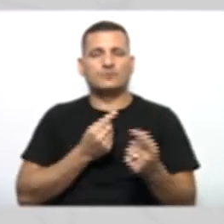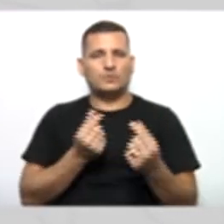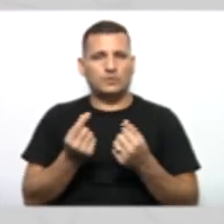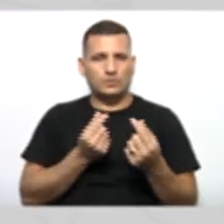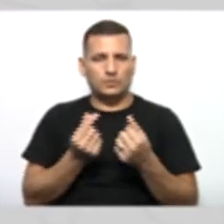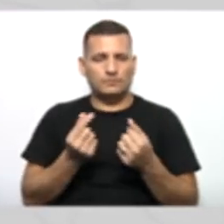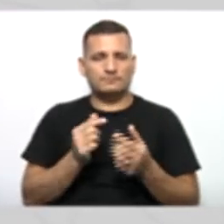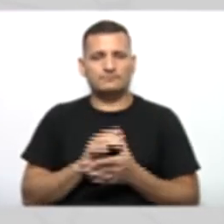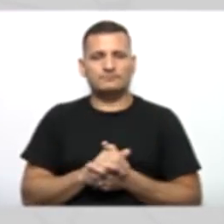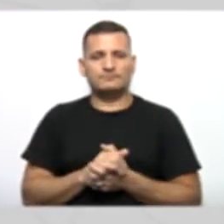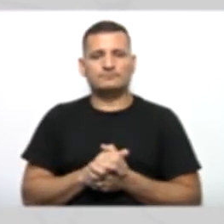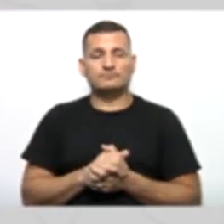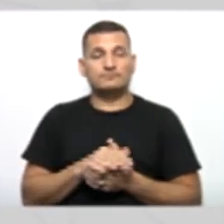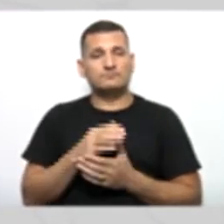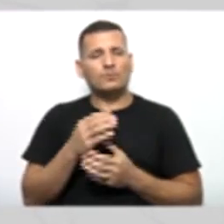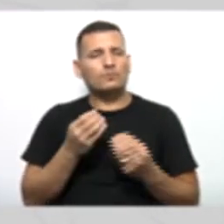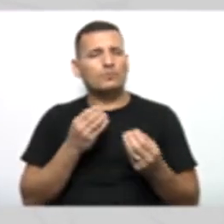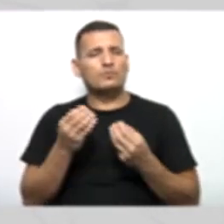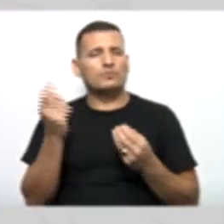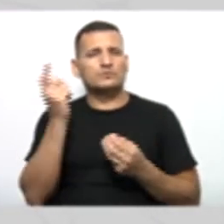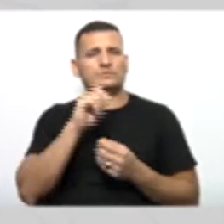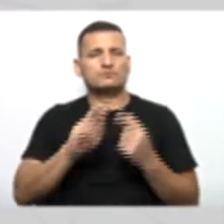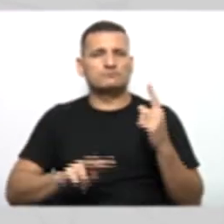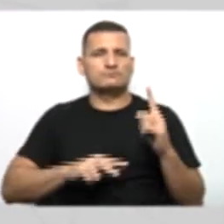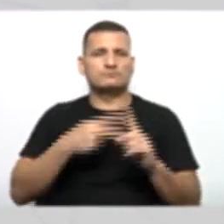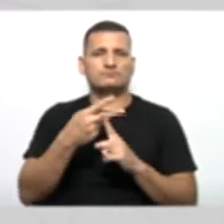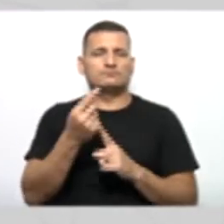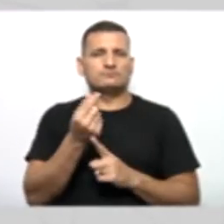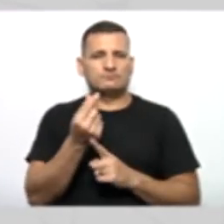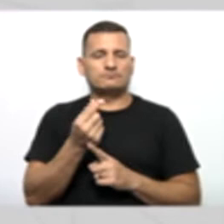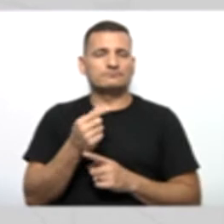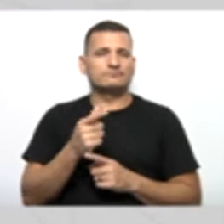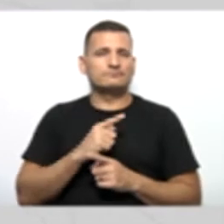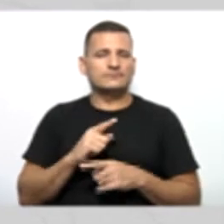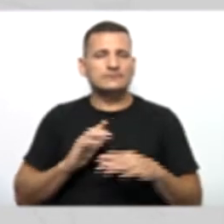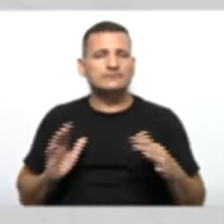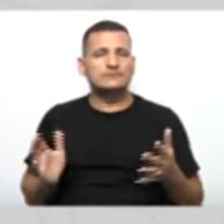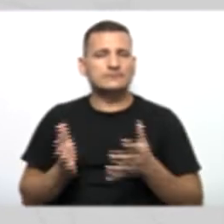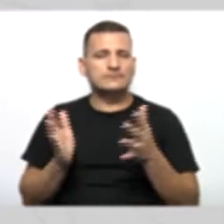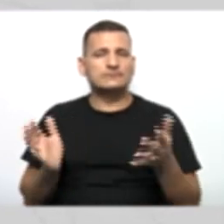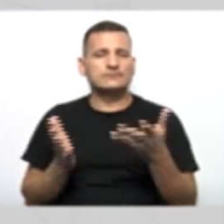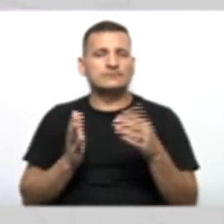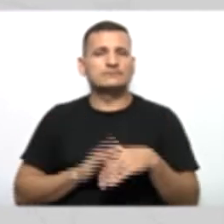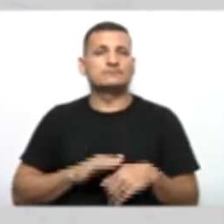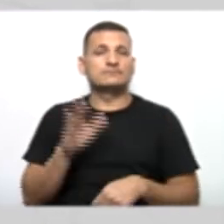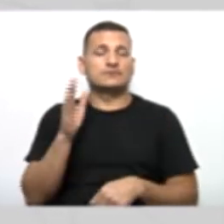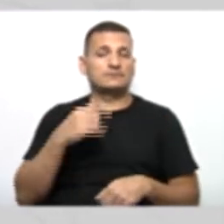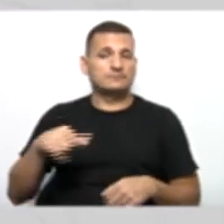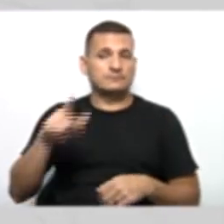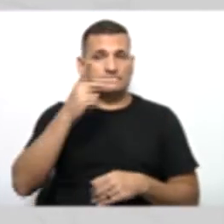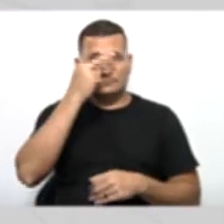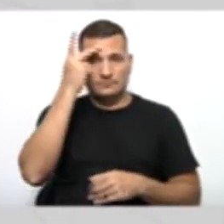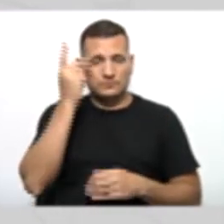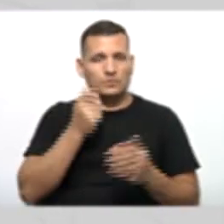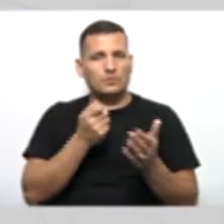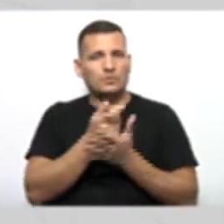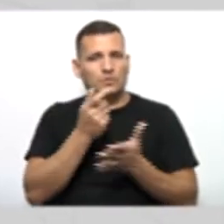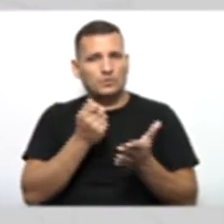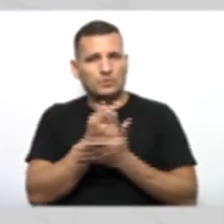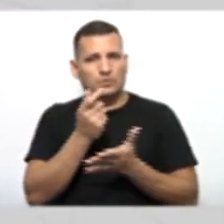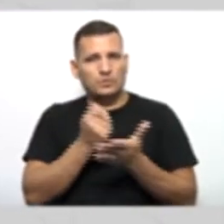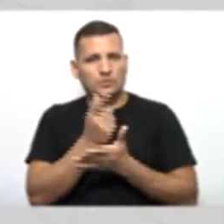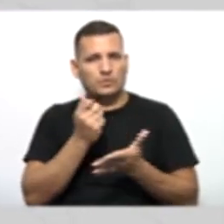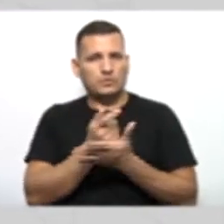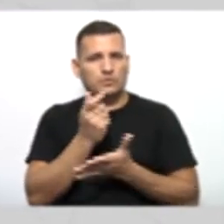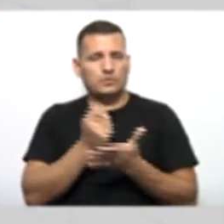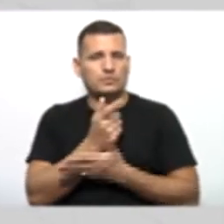para essa indústria conseguir aumentar o lucro, ela incentiva a cada dia mais o consumo de bens que